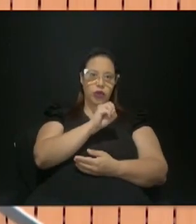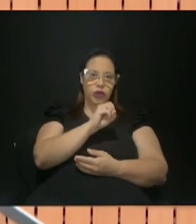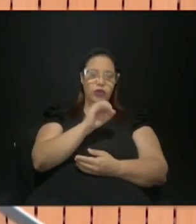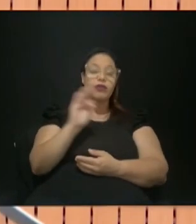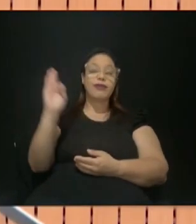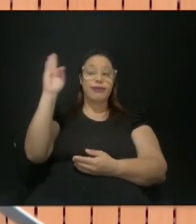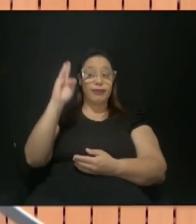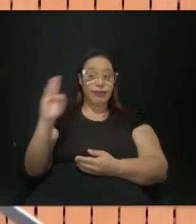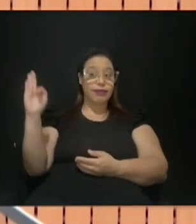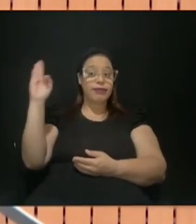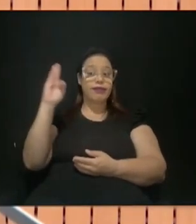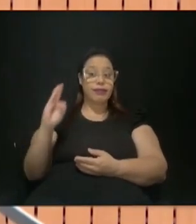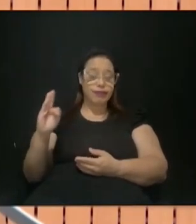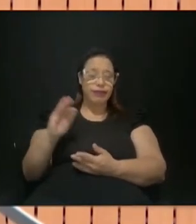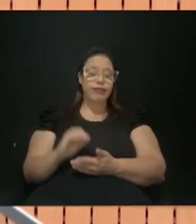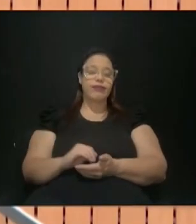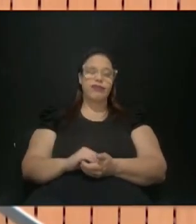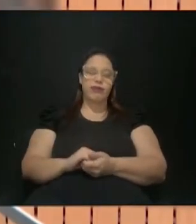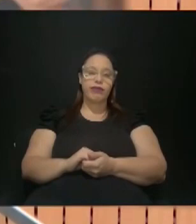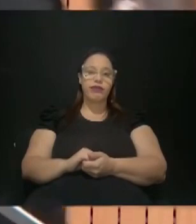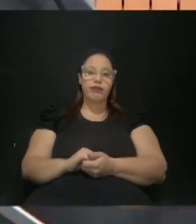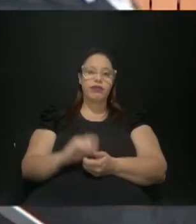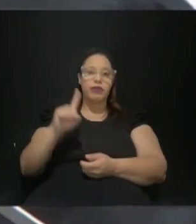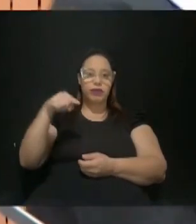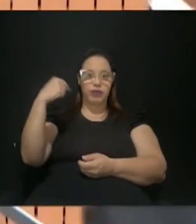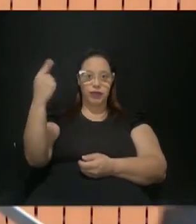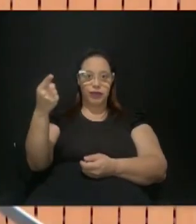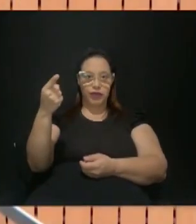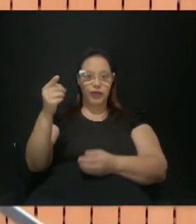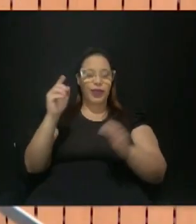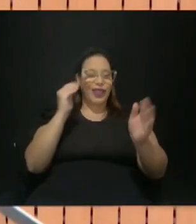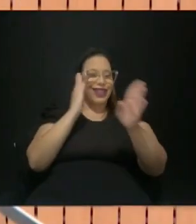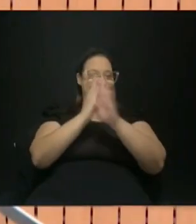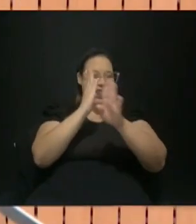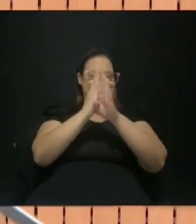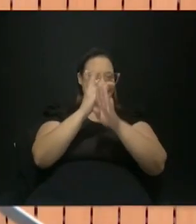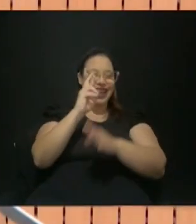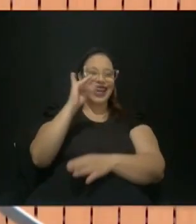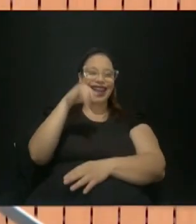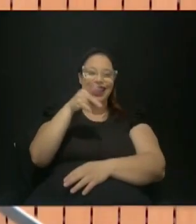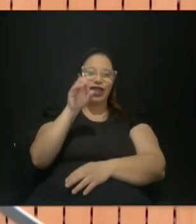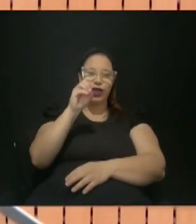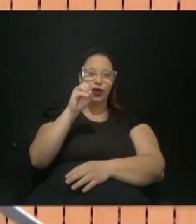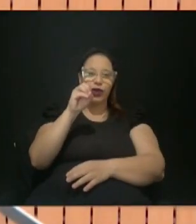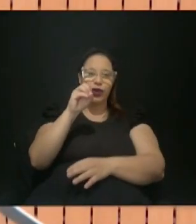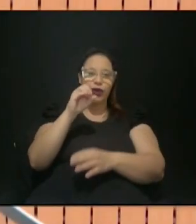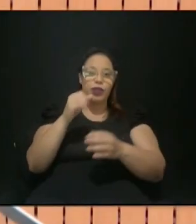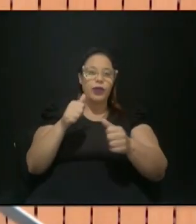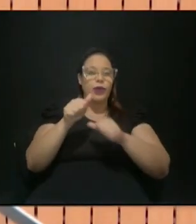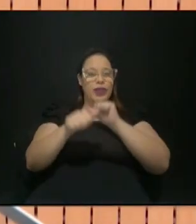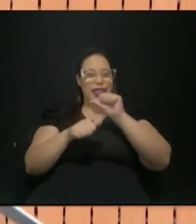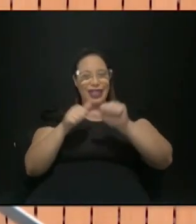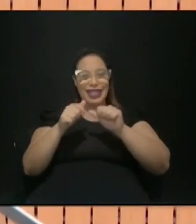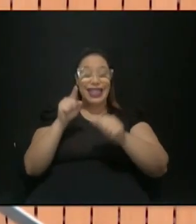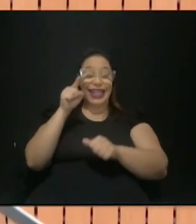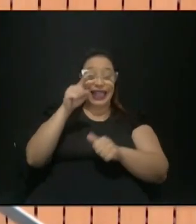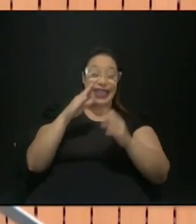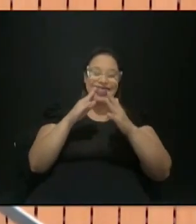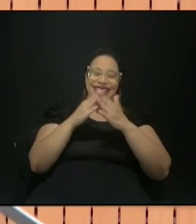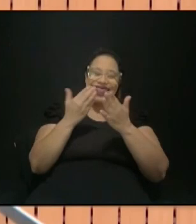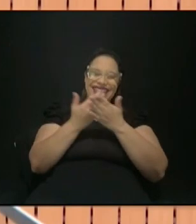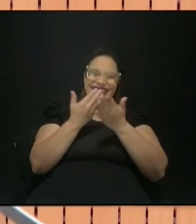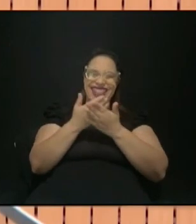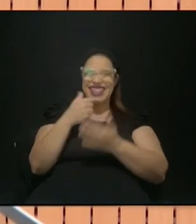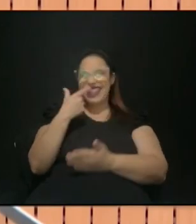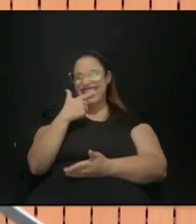faculdade. Depois eu encontrei o Renatão aqui, já substituí tanto ele lá na escola. Né,